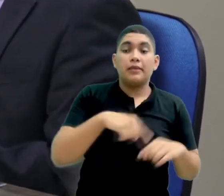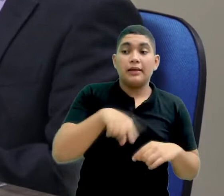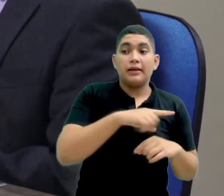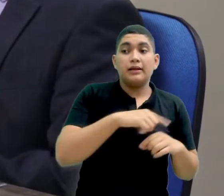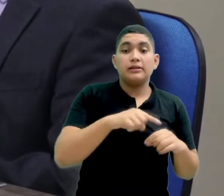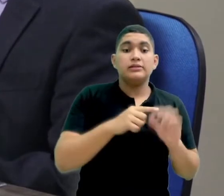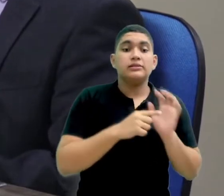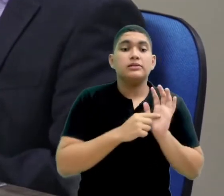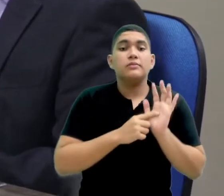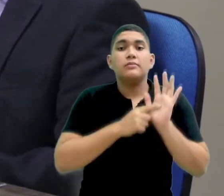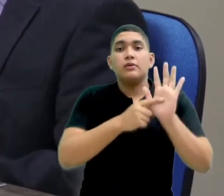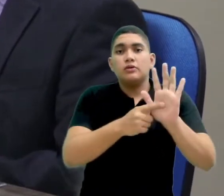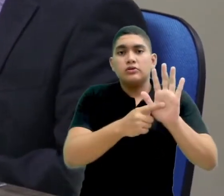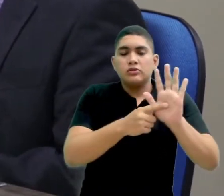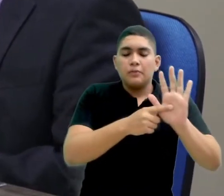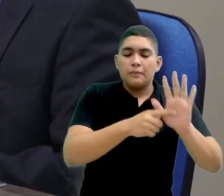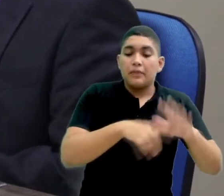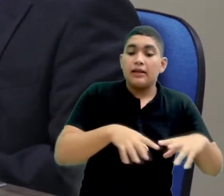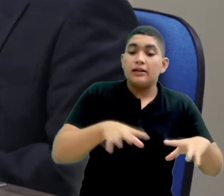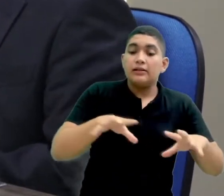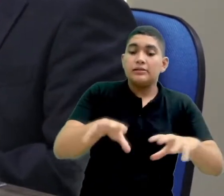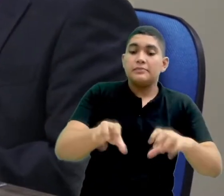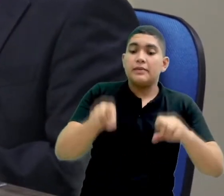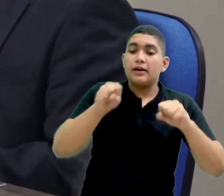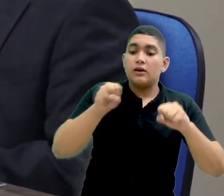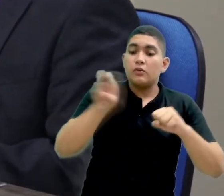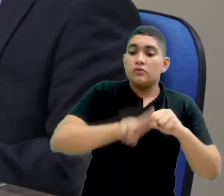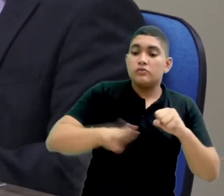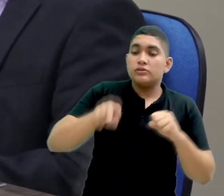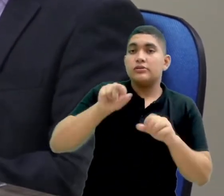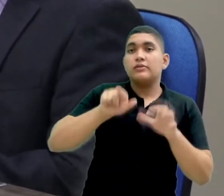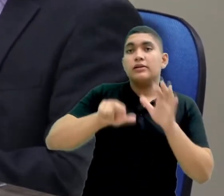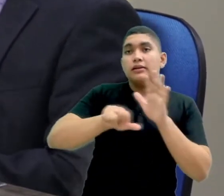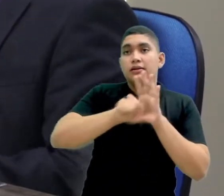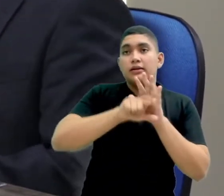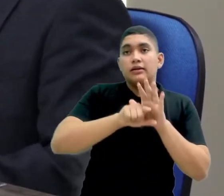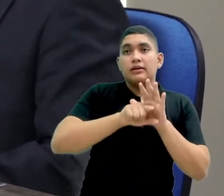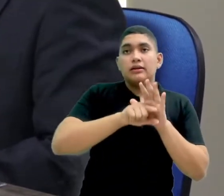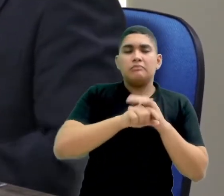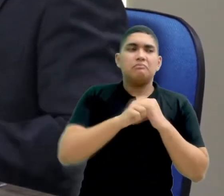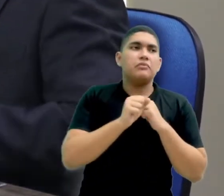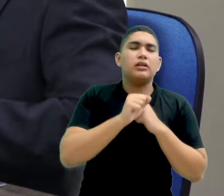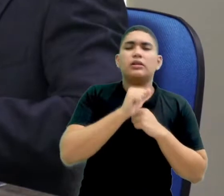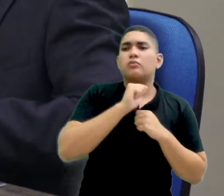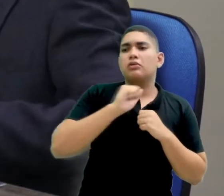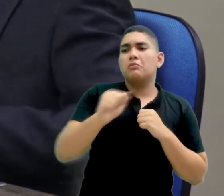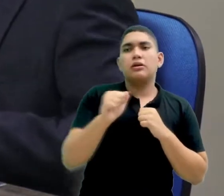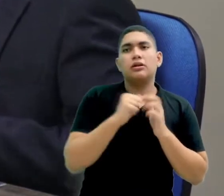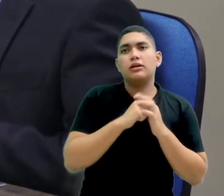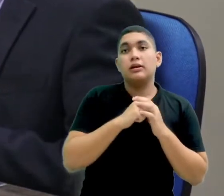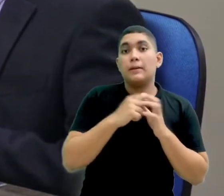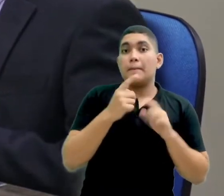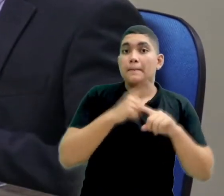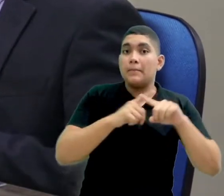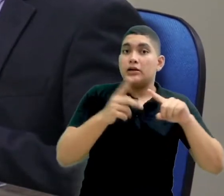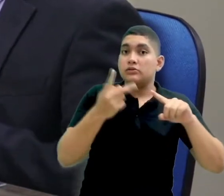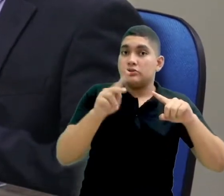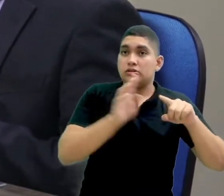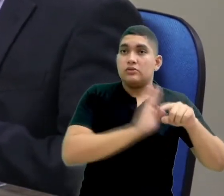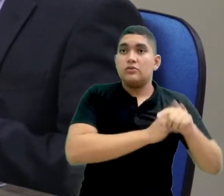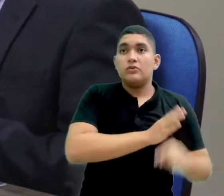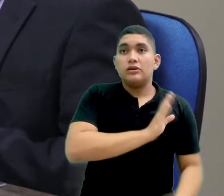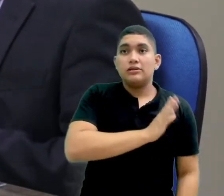pegar o exemplo o tema que nós estamos abordando, ele não mataria, mas o seu coração, ele